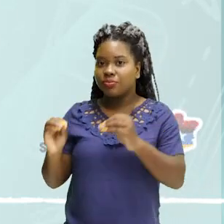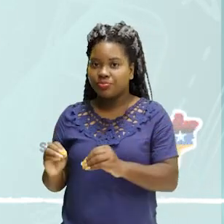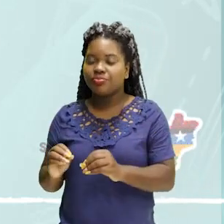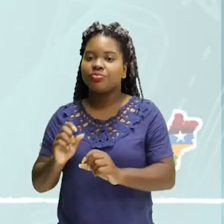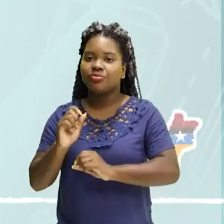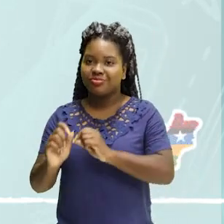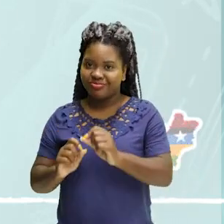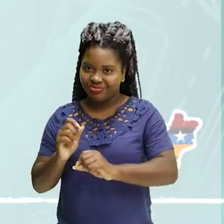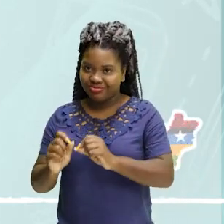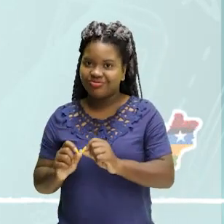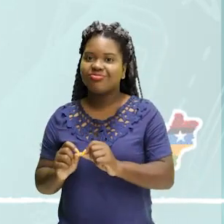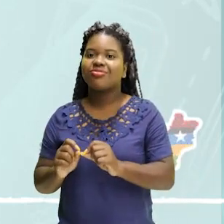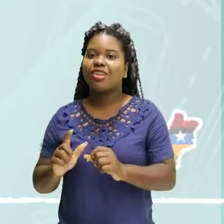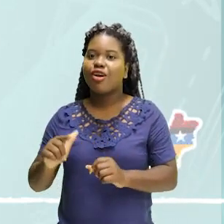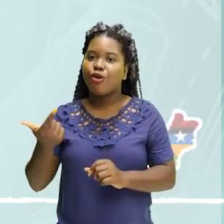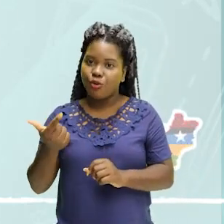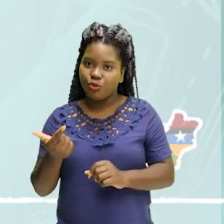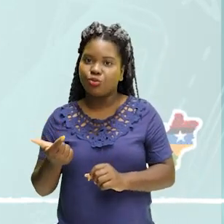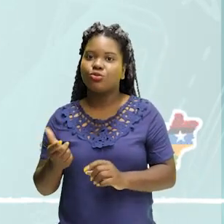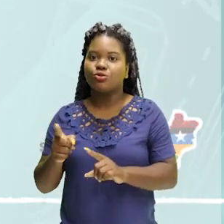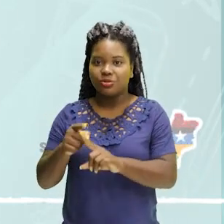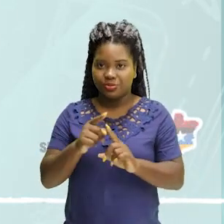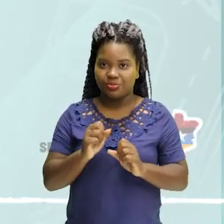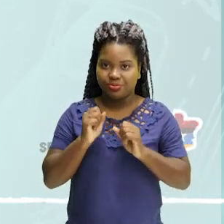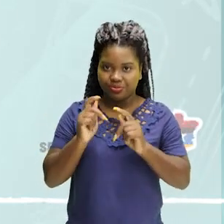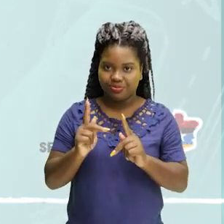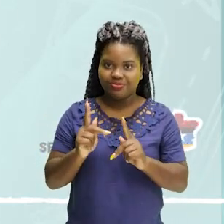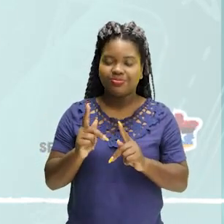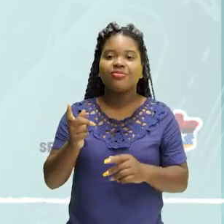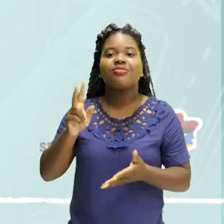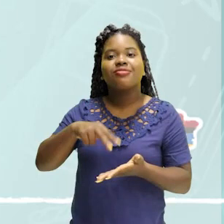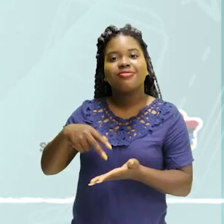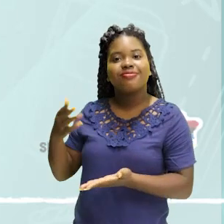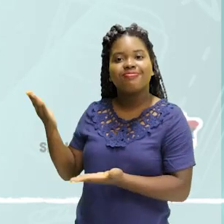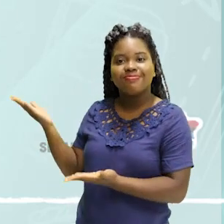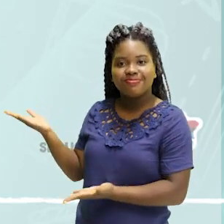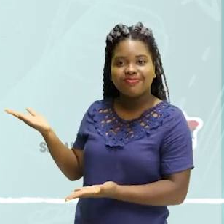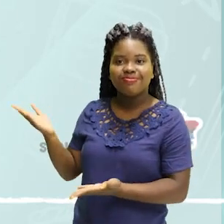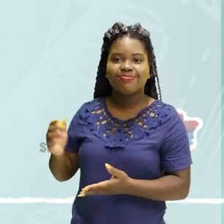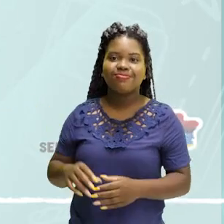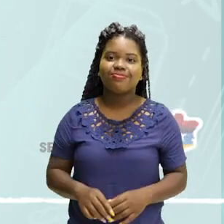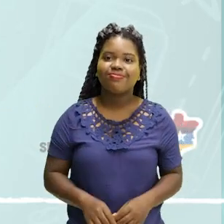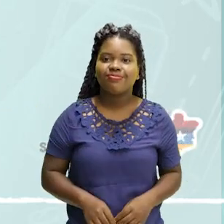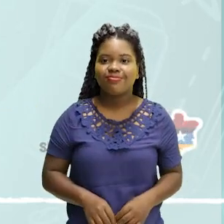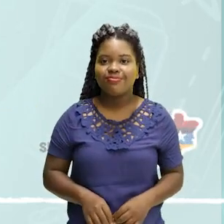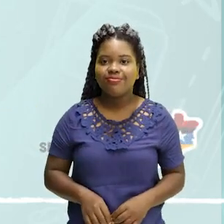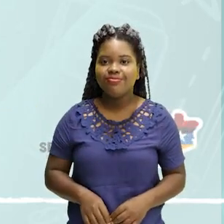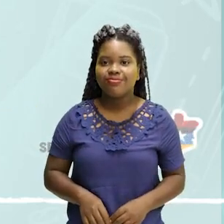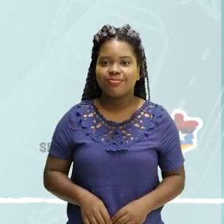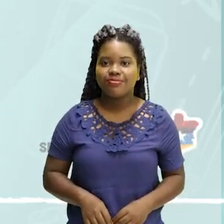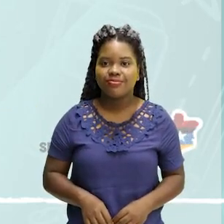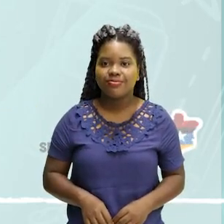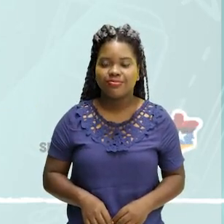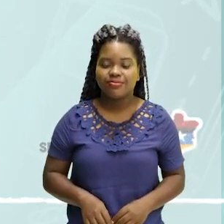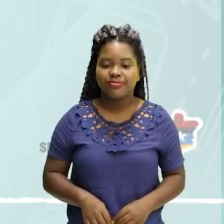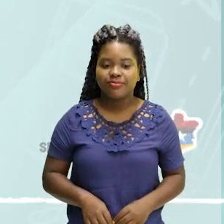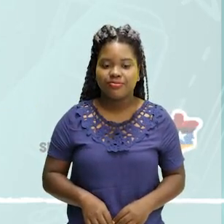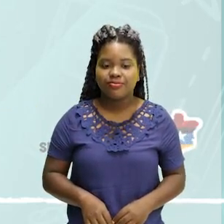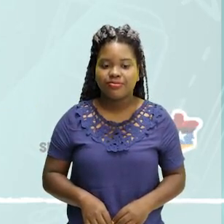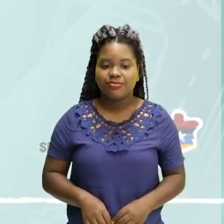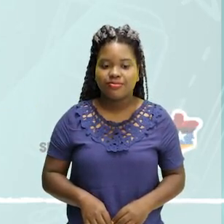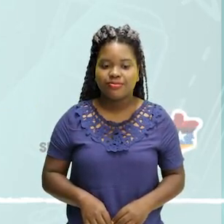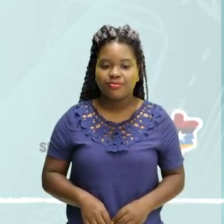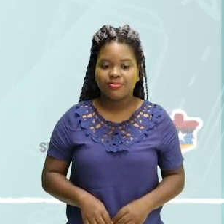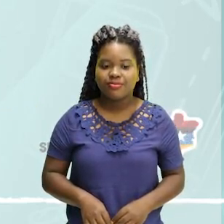em latim, escritos e representados por membros do clero. Os fiéis participam como figurantes e